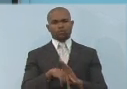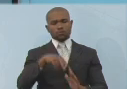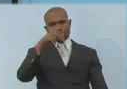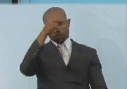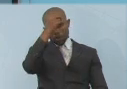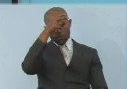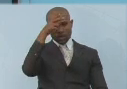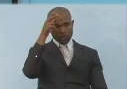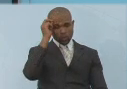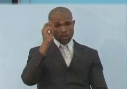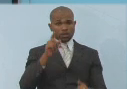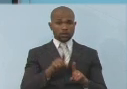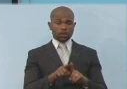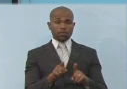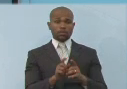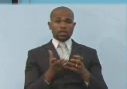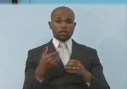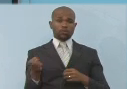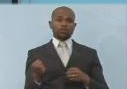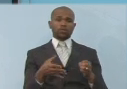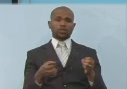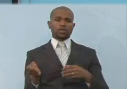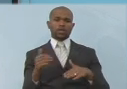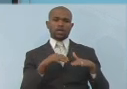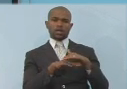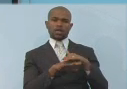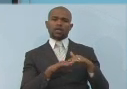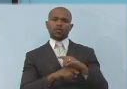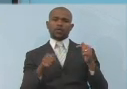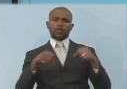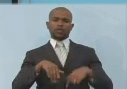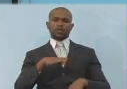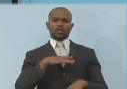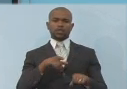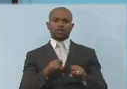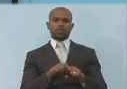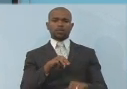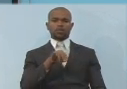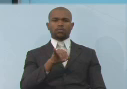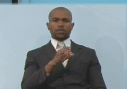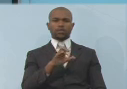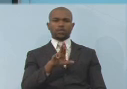Também prevemos a modernização do Arquivo Municipal e da microfilmagem.